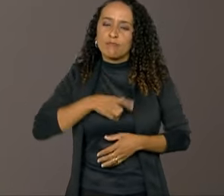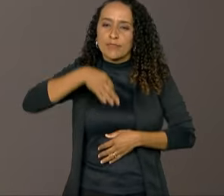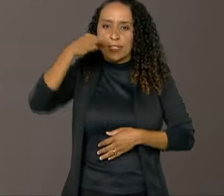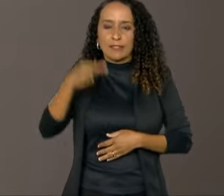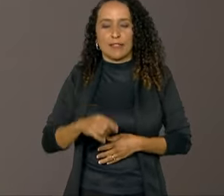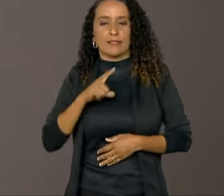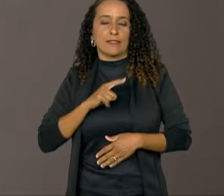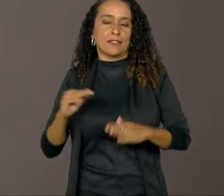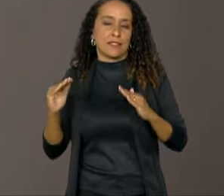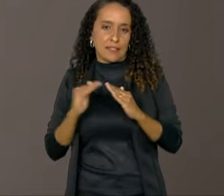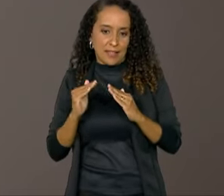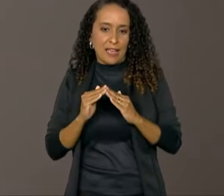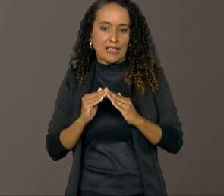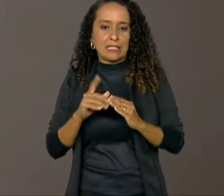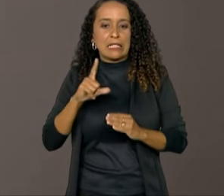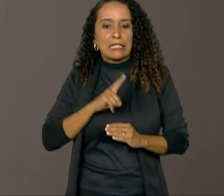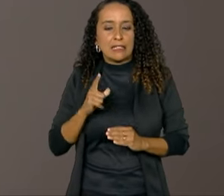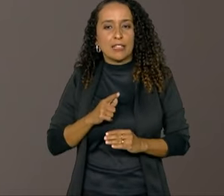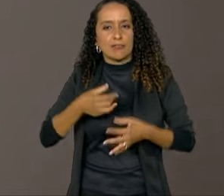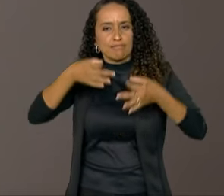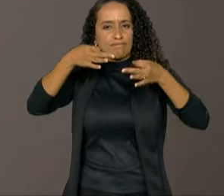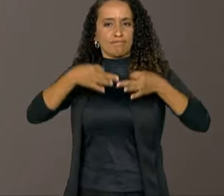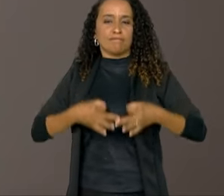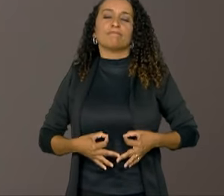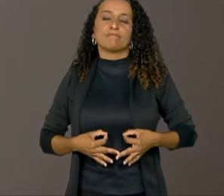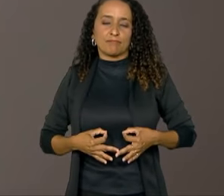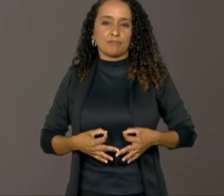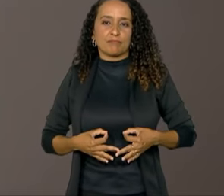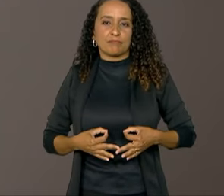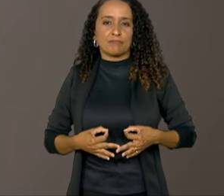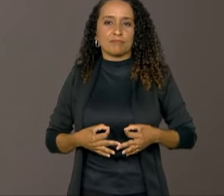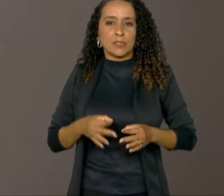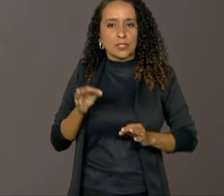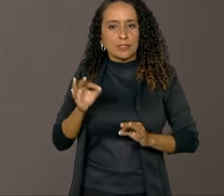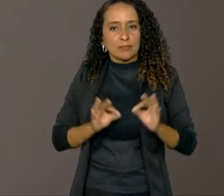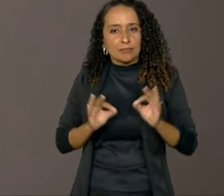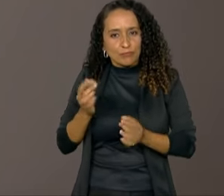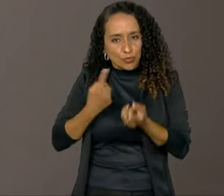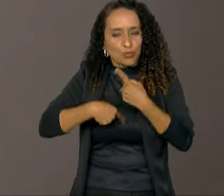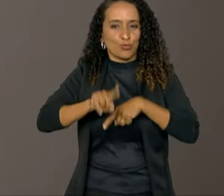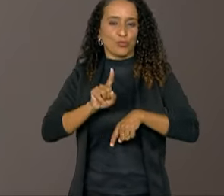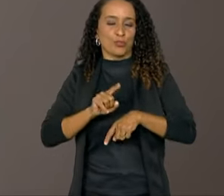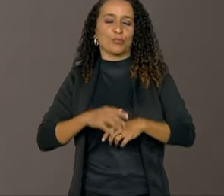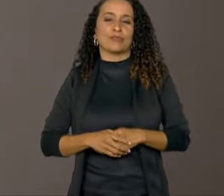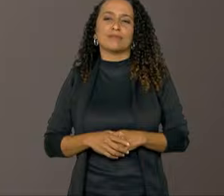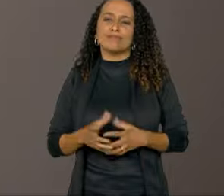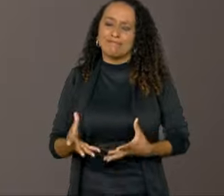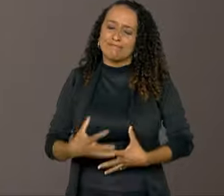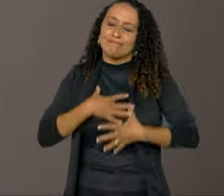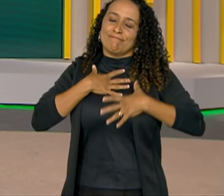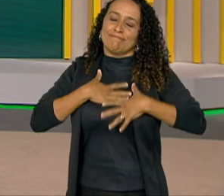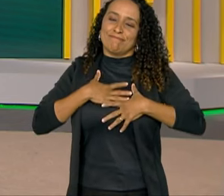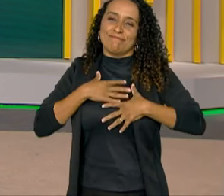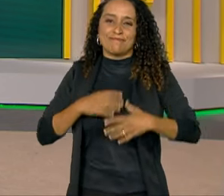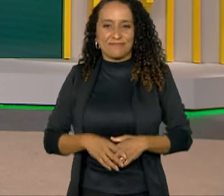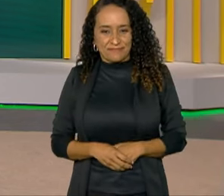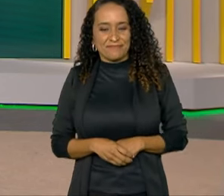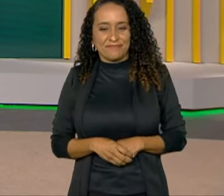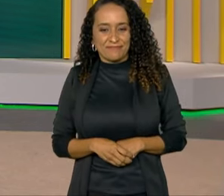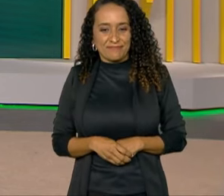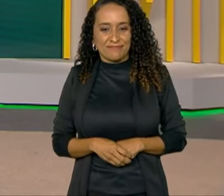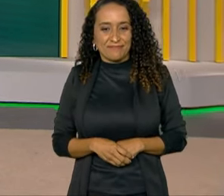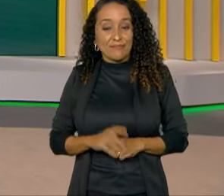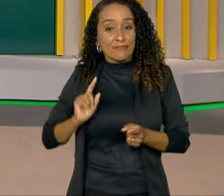sua casa, de você ter sua dignidade, né, reconstruída, é muito gratificante.